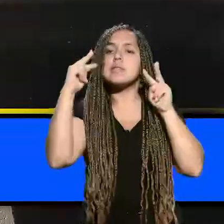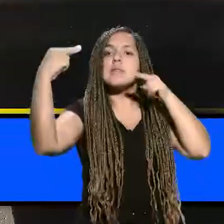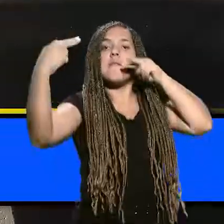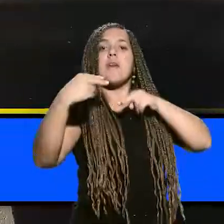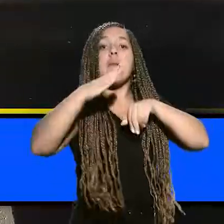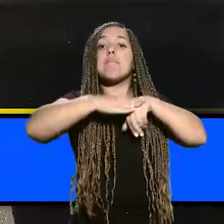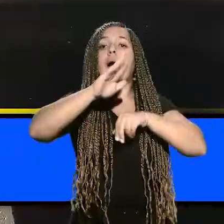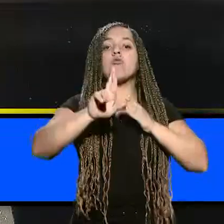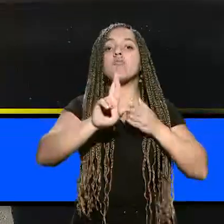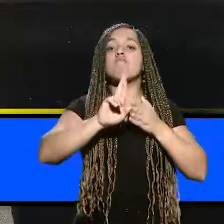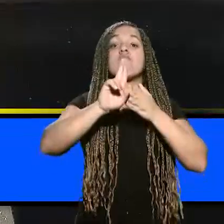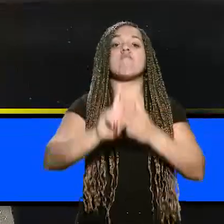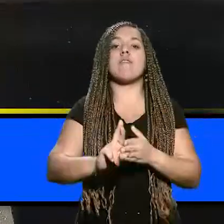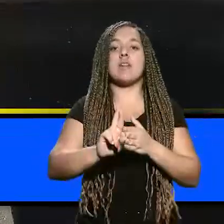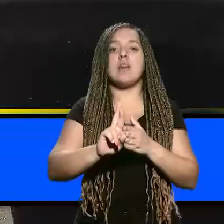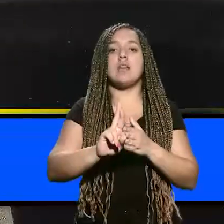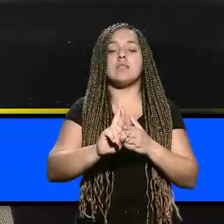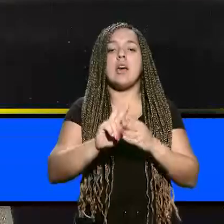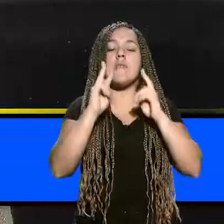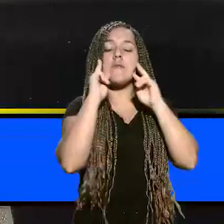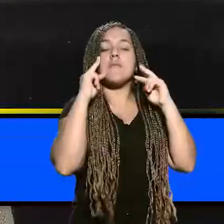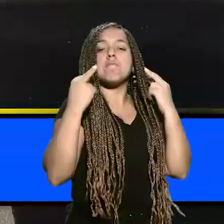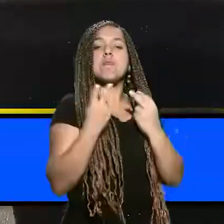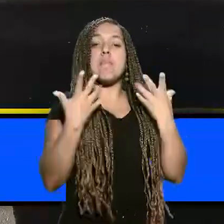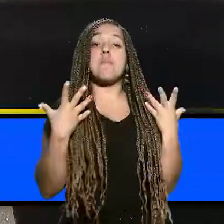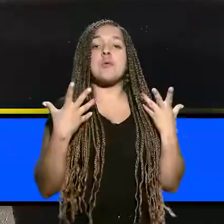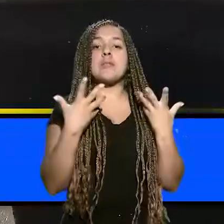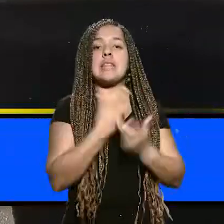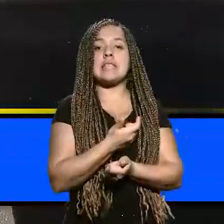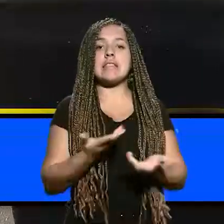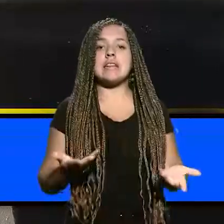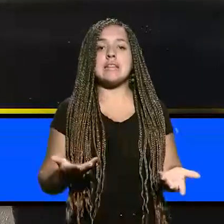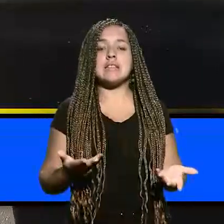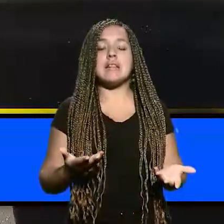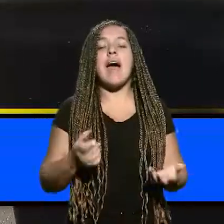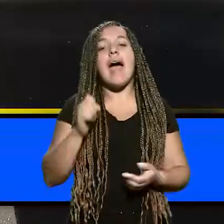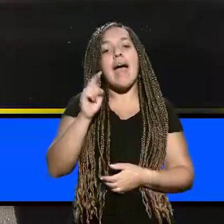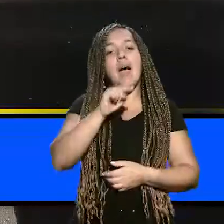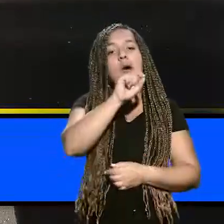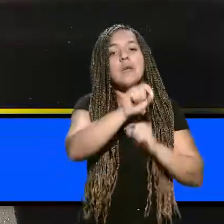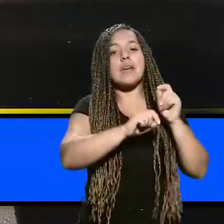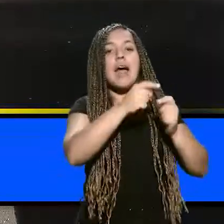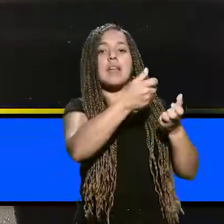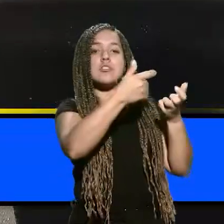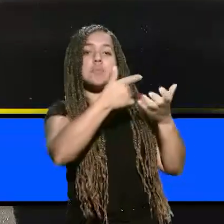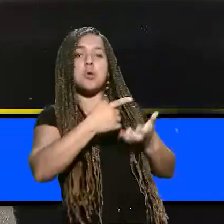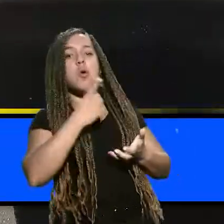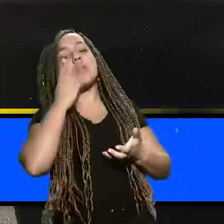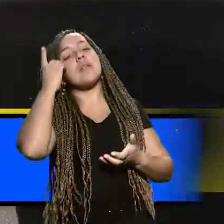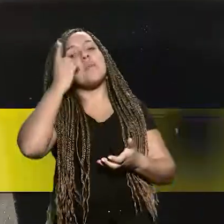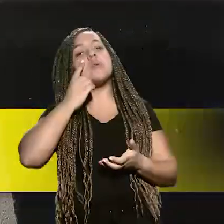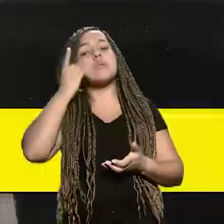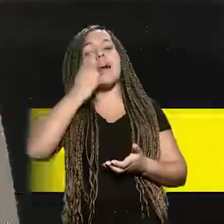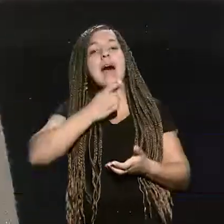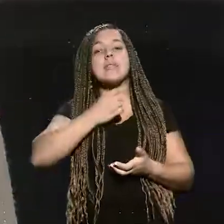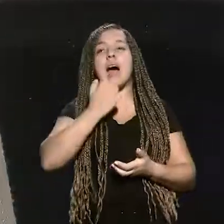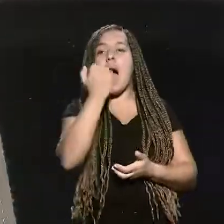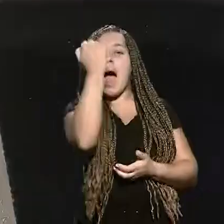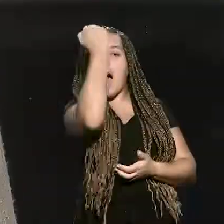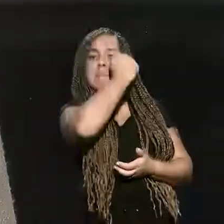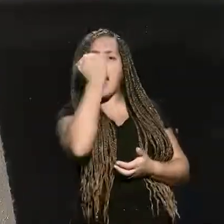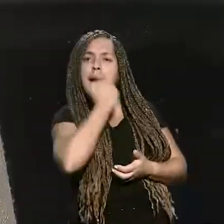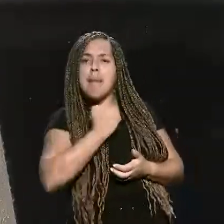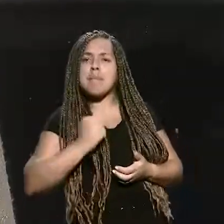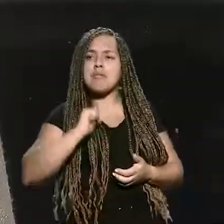si, de se ver com mais referência, né? Se ver bonita, né? Isso que a deputada traz,